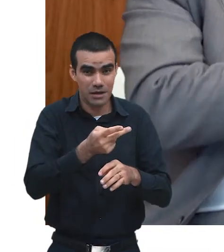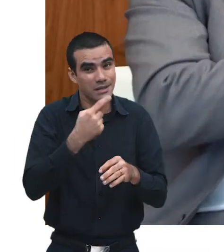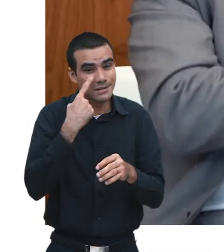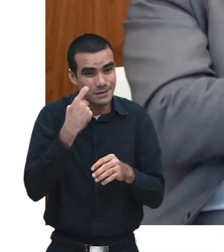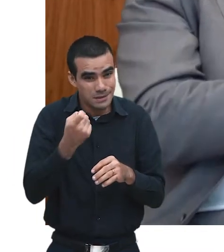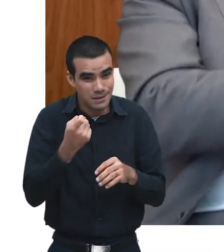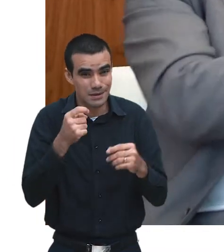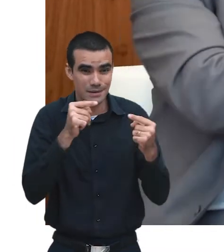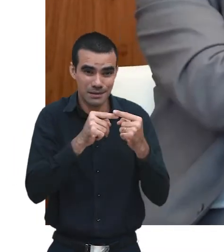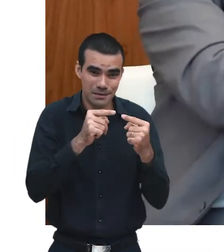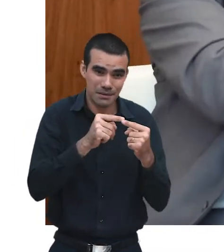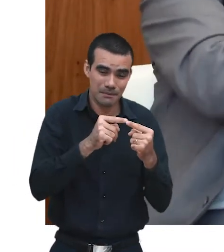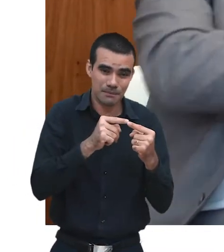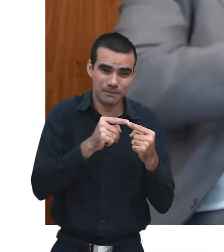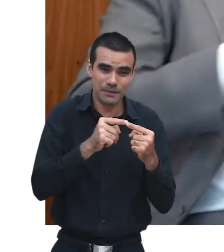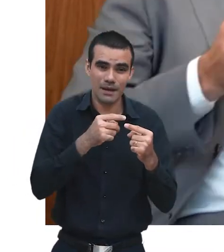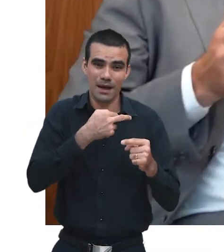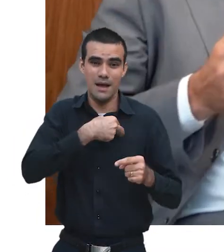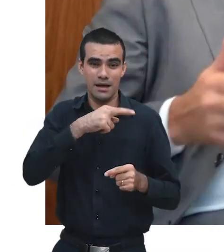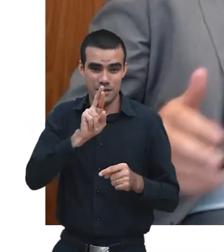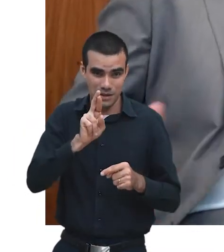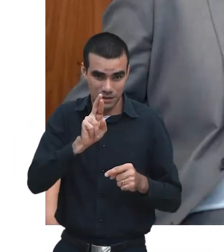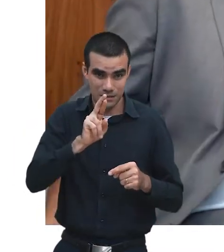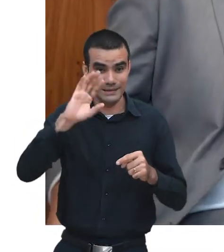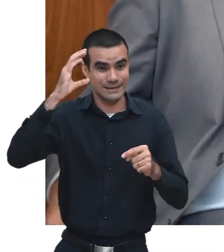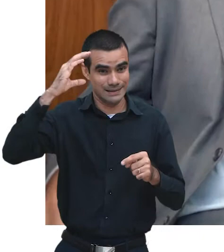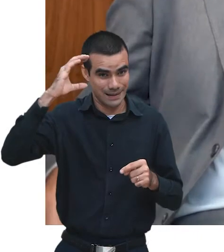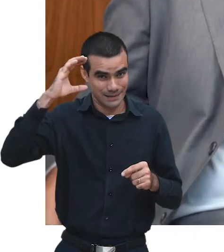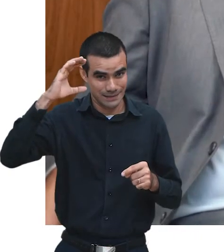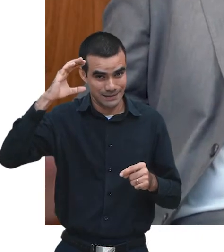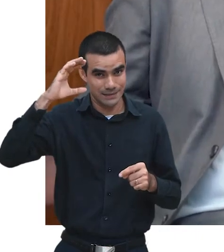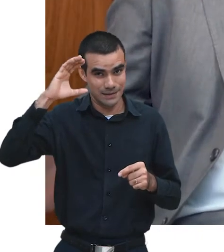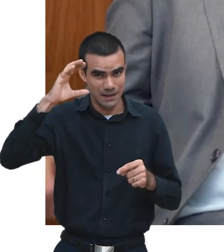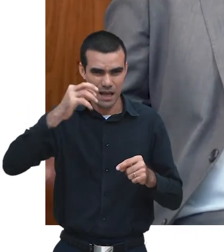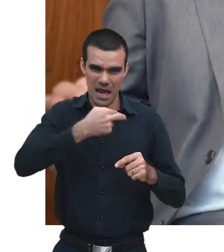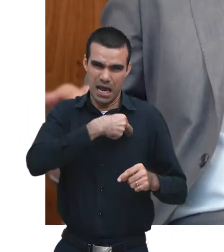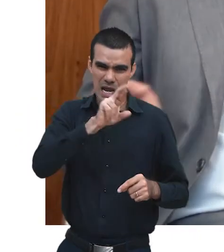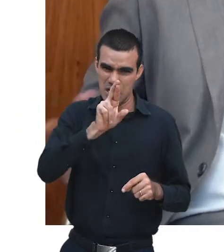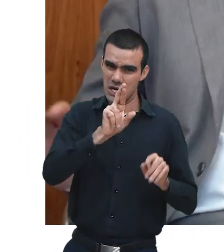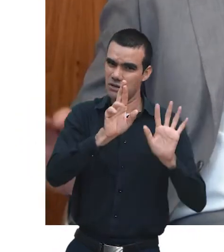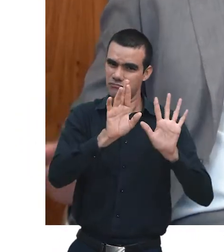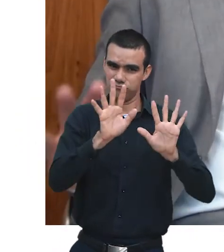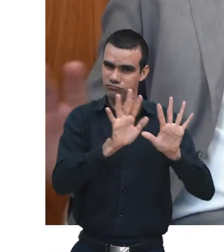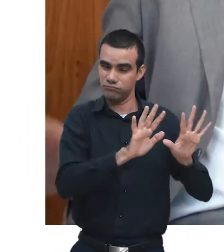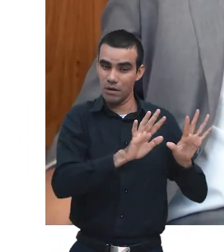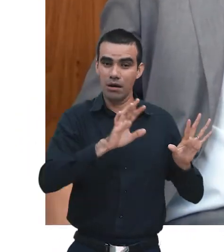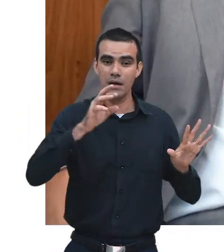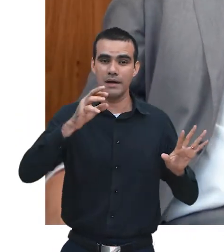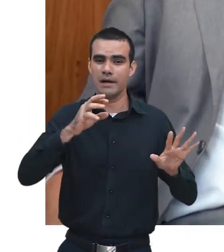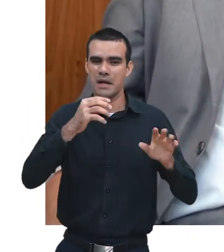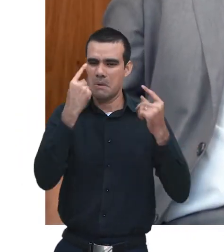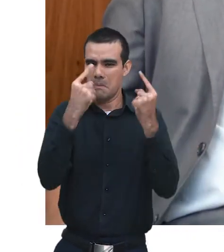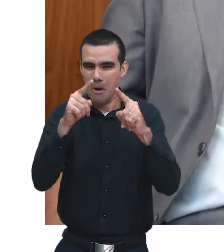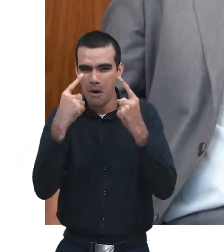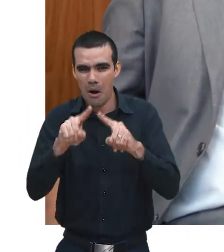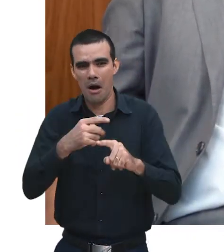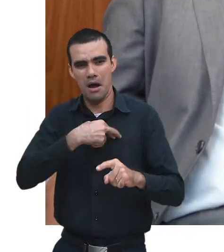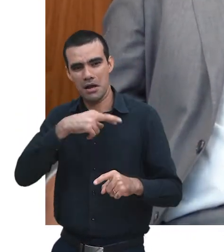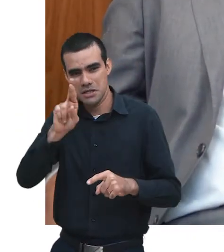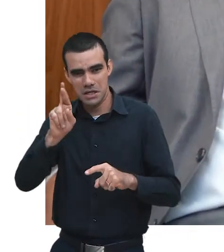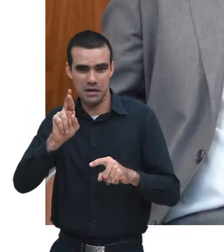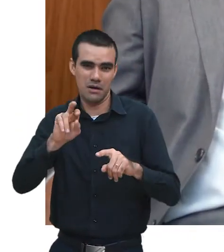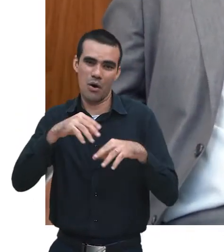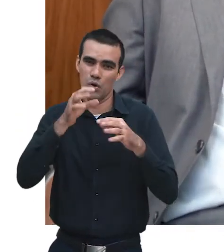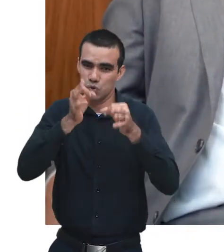falando, é interessante do ponto de vista religioso. Mas o que claro. Nós estamos falando é... Estamos falando de ciência. Nós exato. Não estamos falando nada, de religião. Não tem nada. Nem criticando